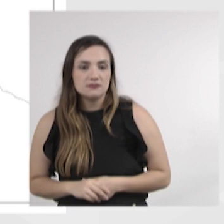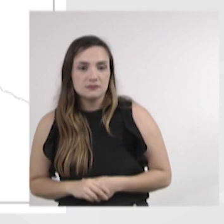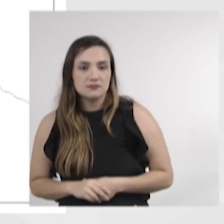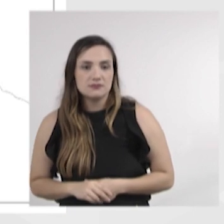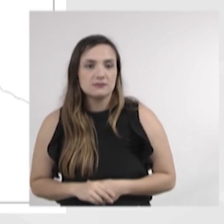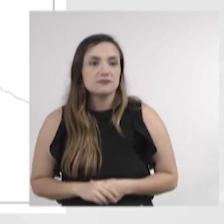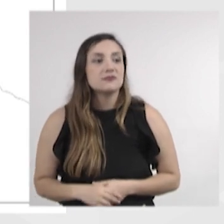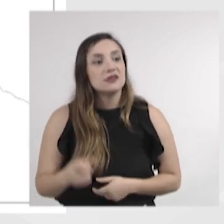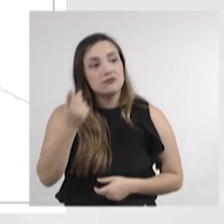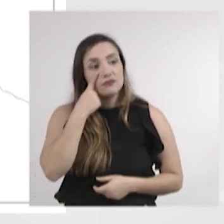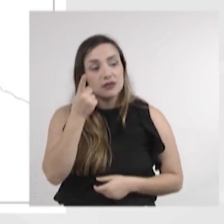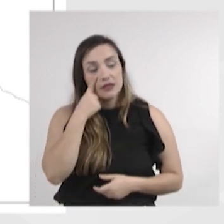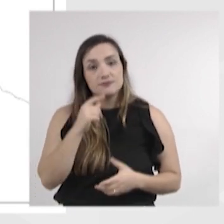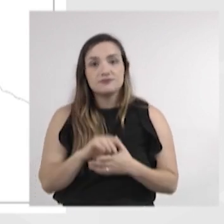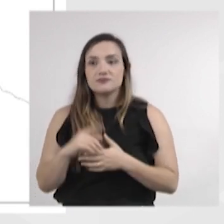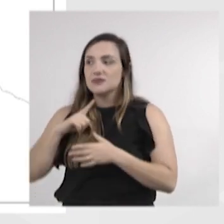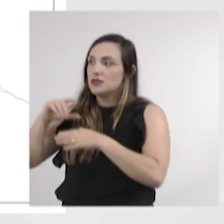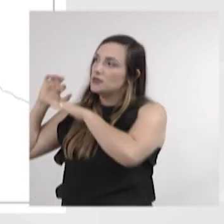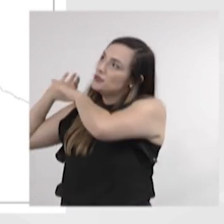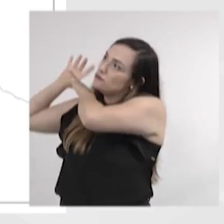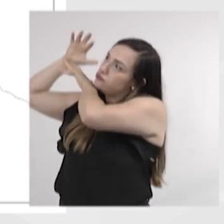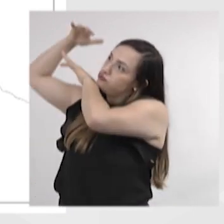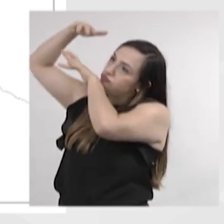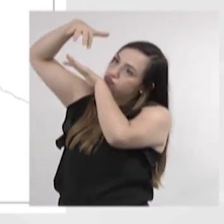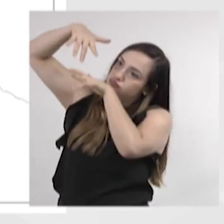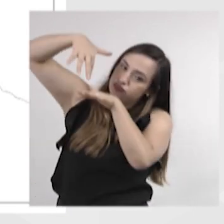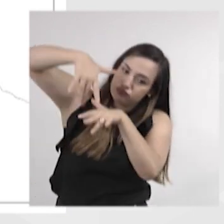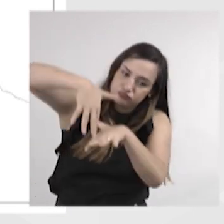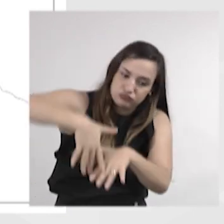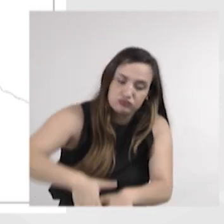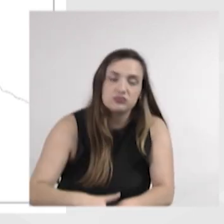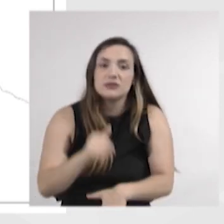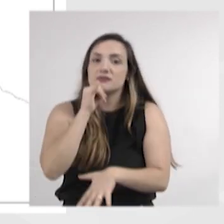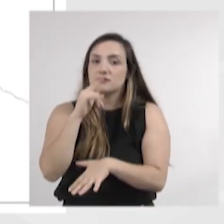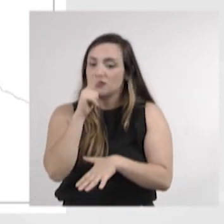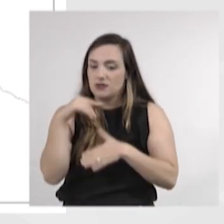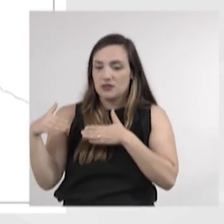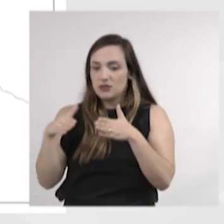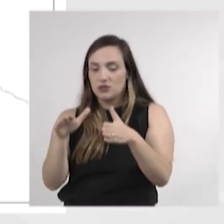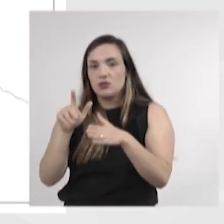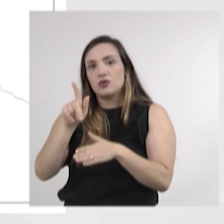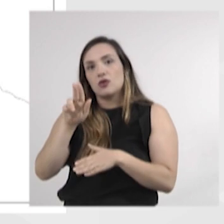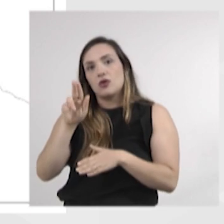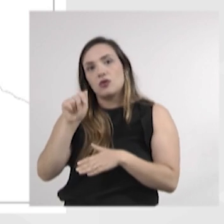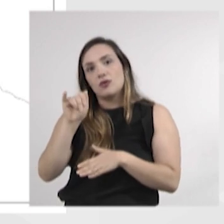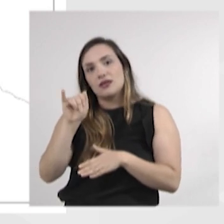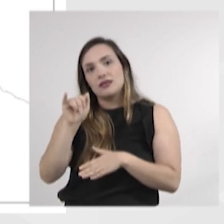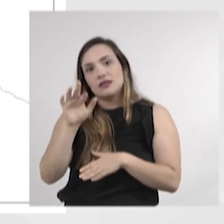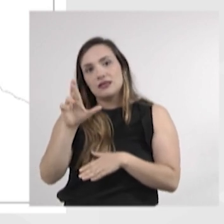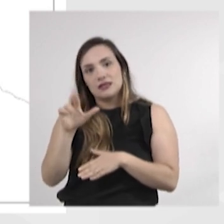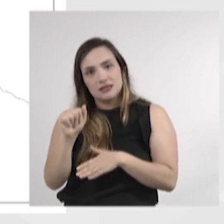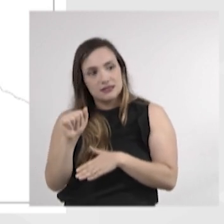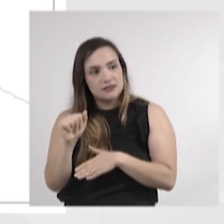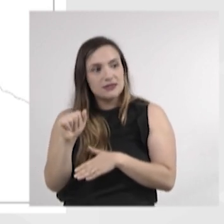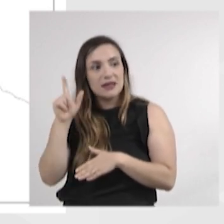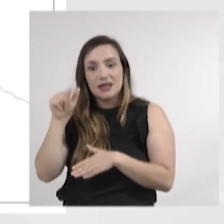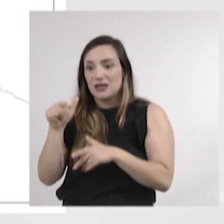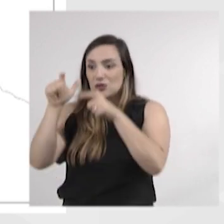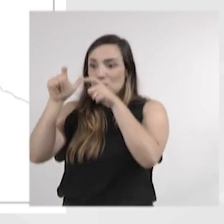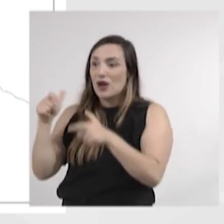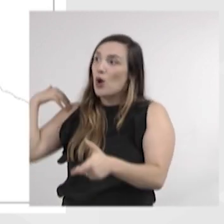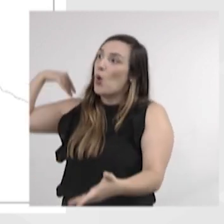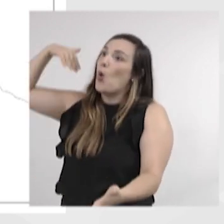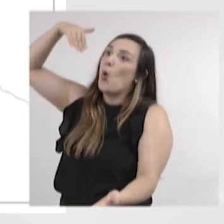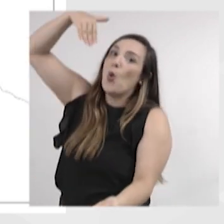Proporcionalidade da descarga líquida. Então, você tem aí o que chega em Guaíra, obviamente. Em Guaíra, o que chega ali a vazão que chega em